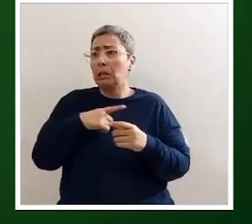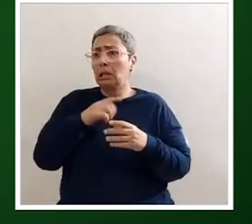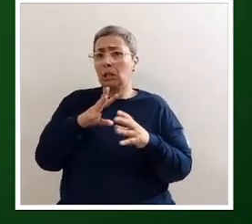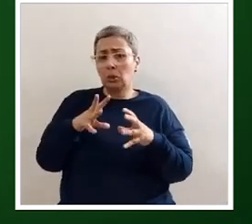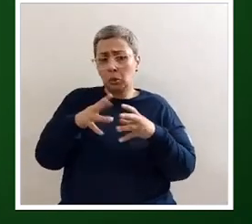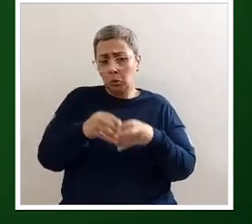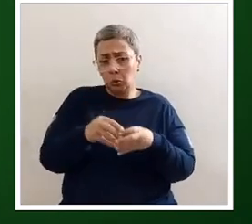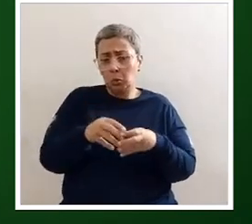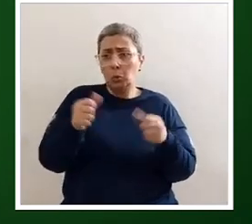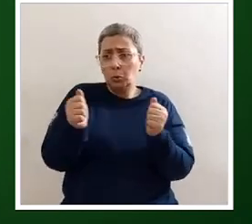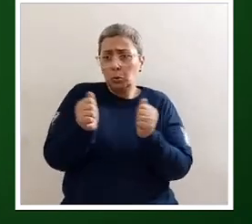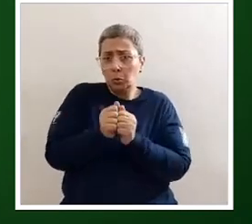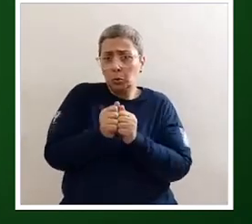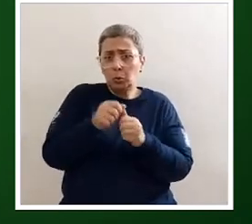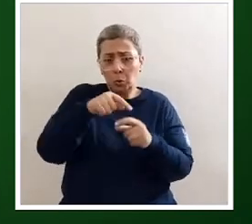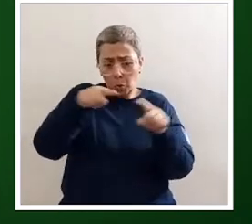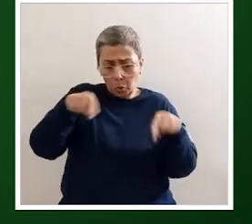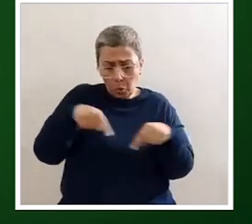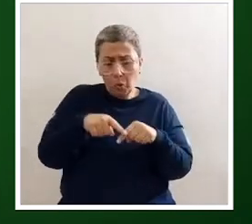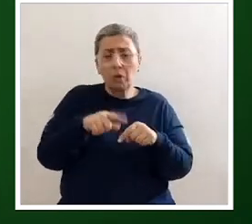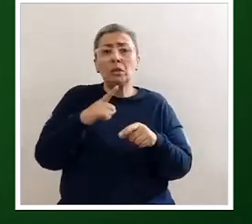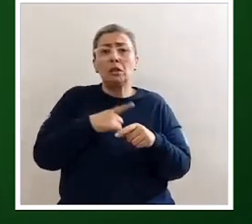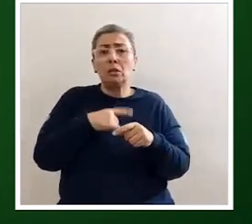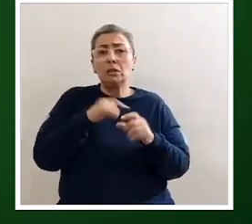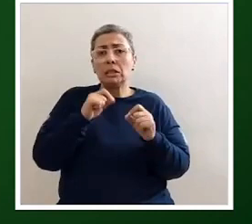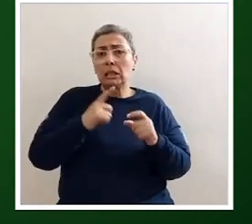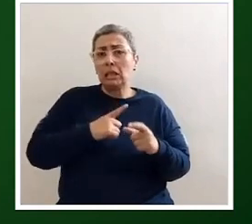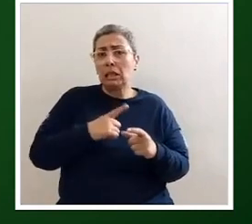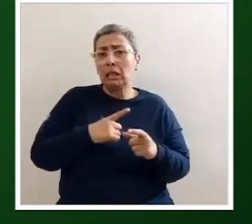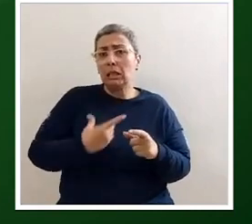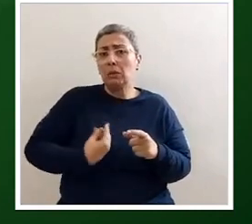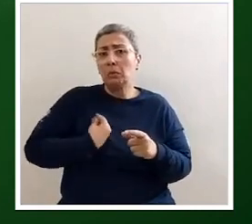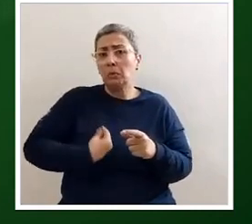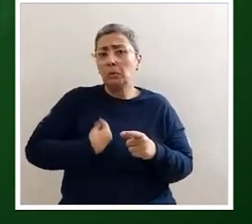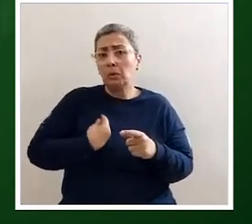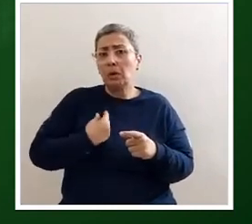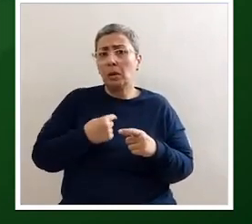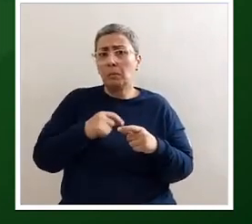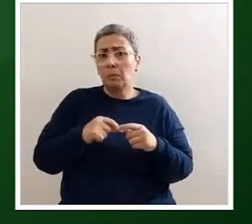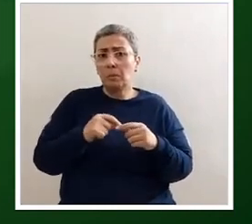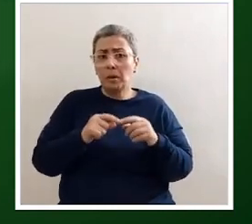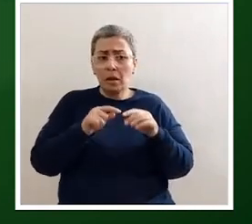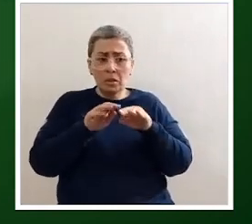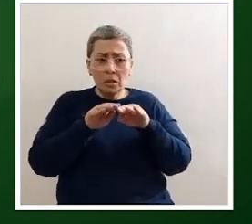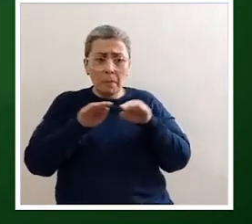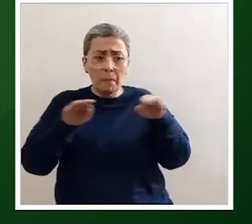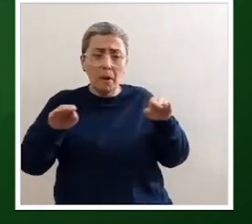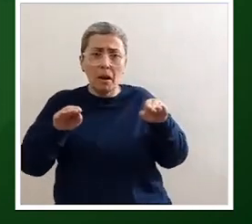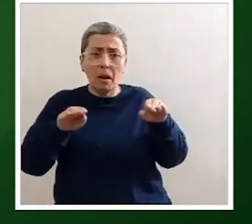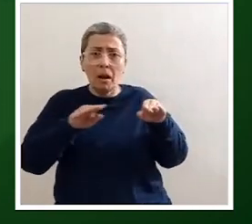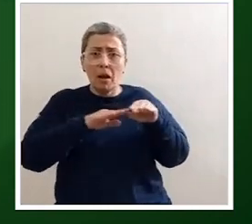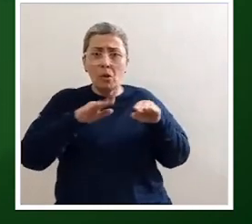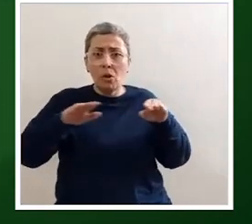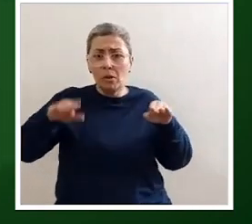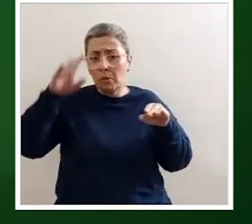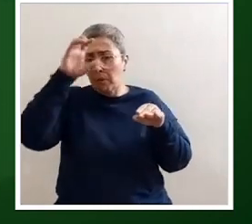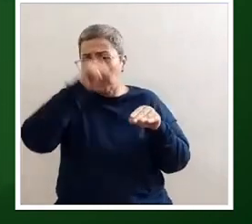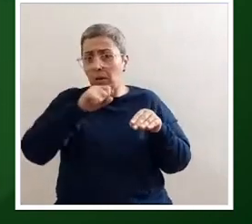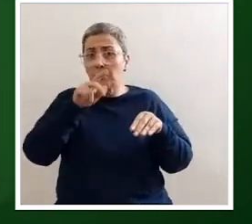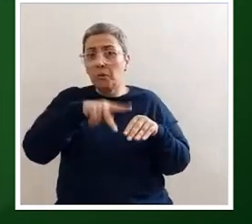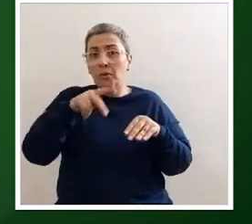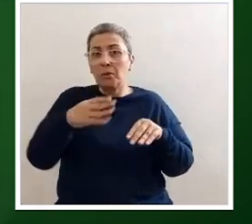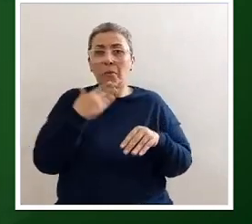todo mundo junto na mesma sala que estivesse no mesmo grau de aprendizagem para o professor